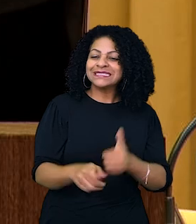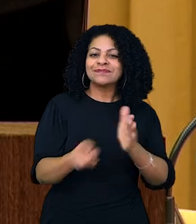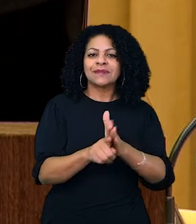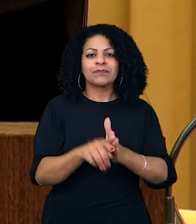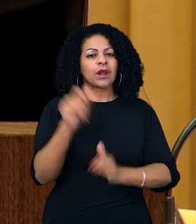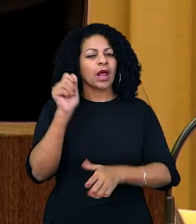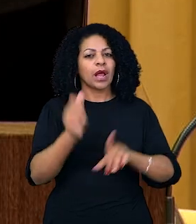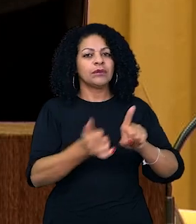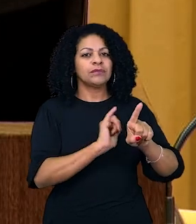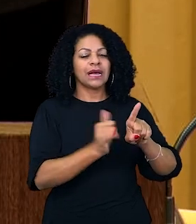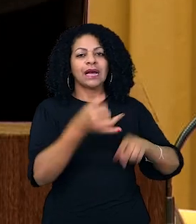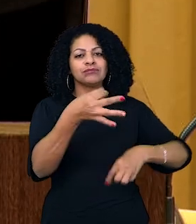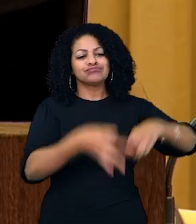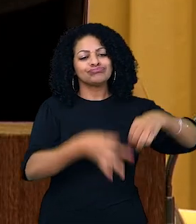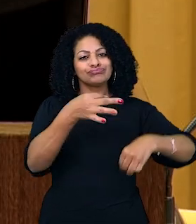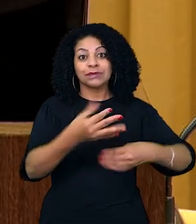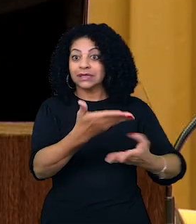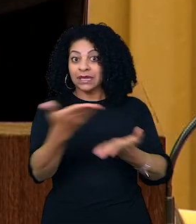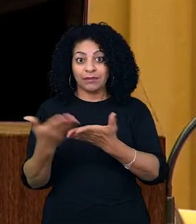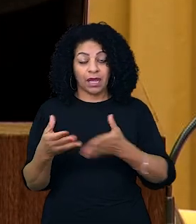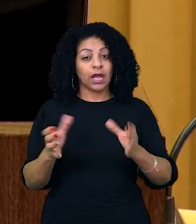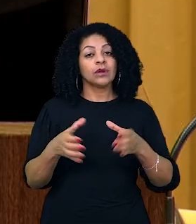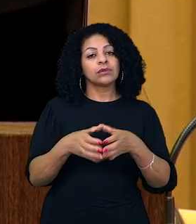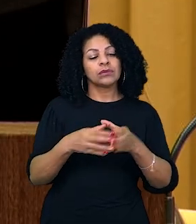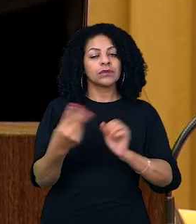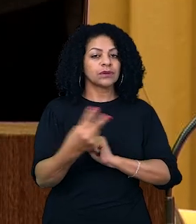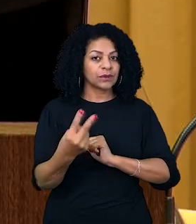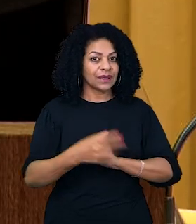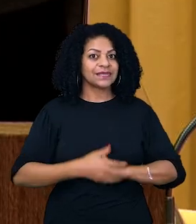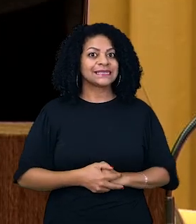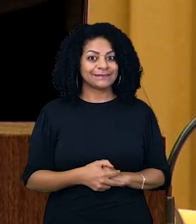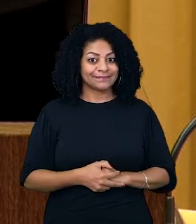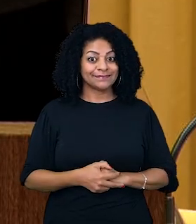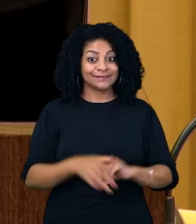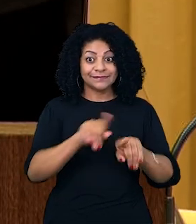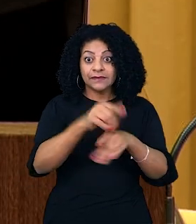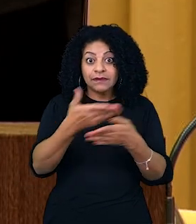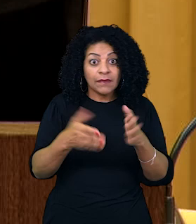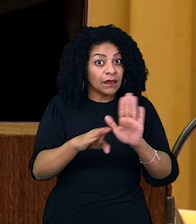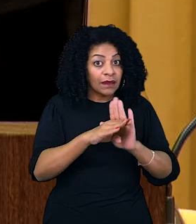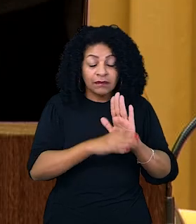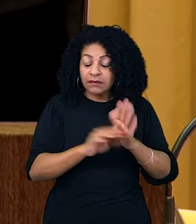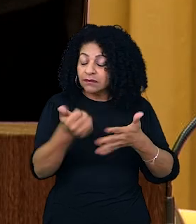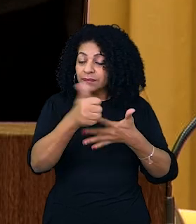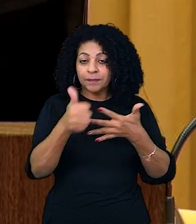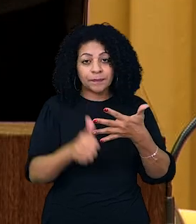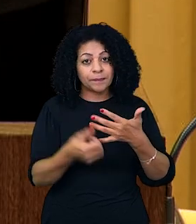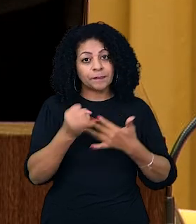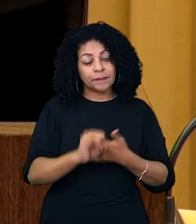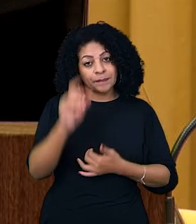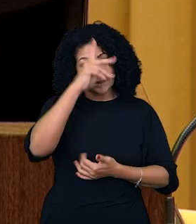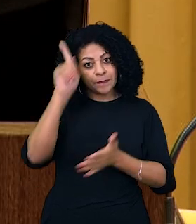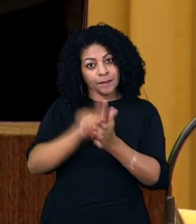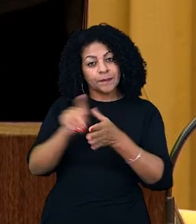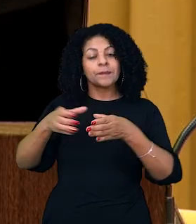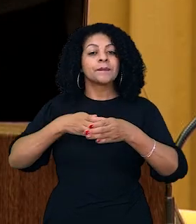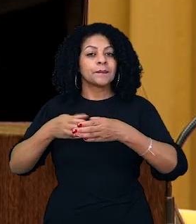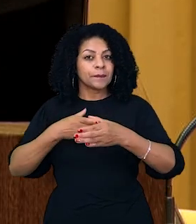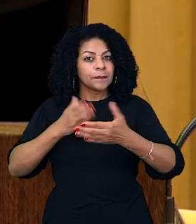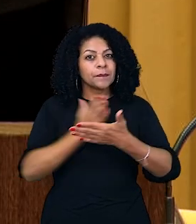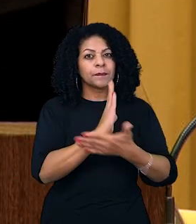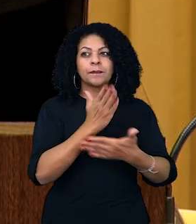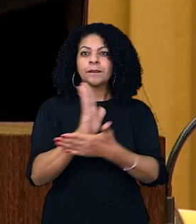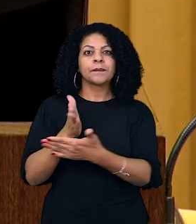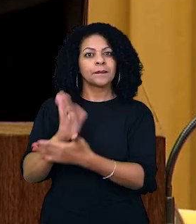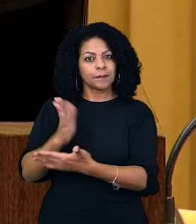pelas demais ministras da segunda turma. Teria que ter outros parâmetros em termos de avaliação quando a pessoa faz concurso, é